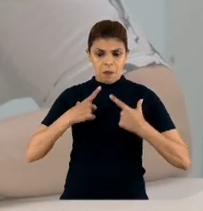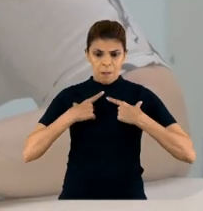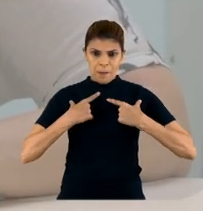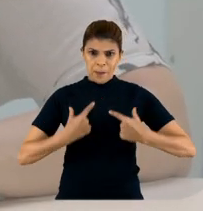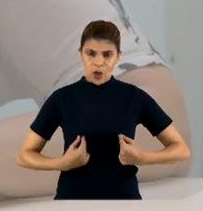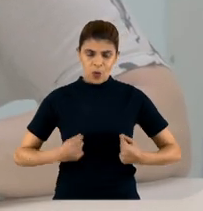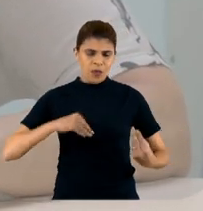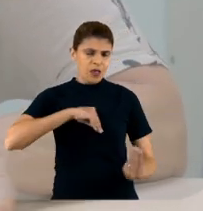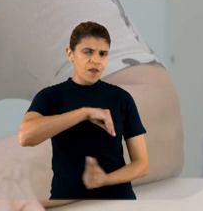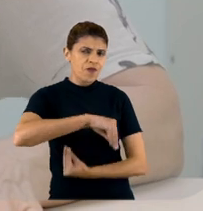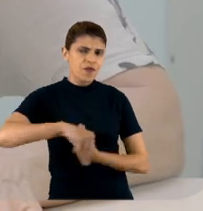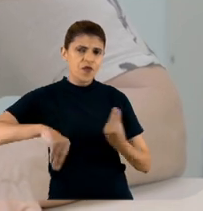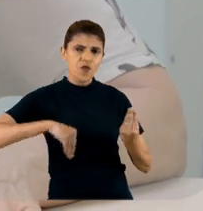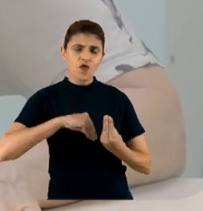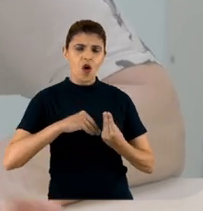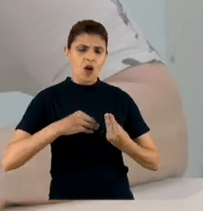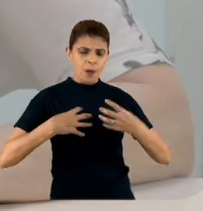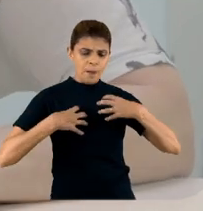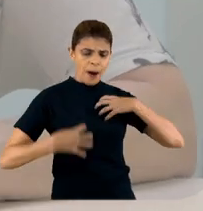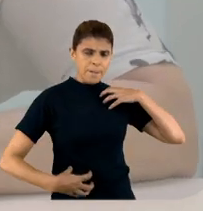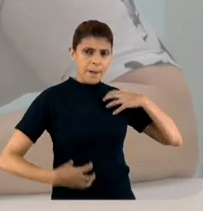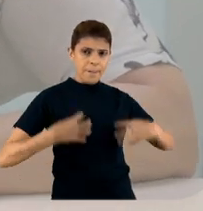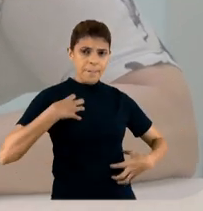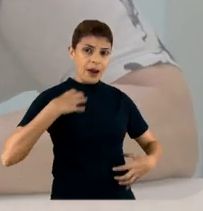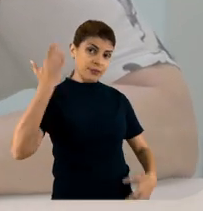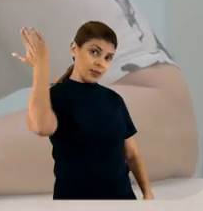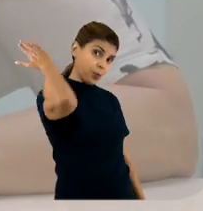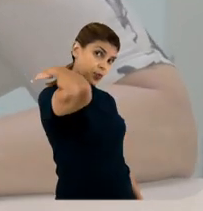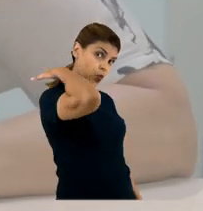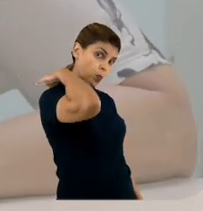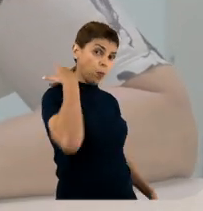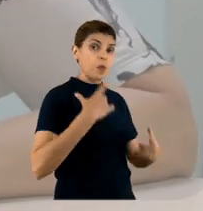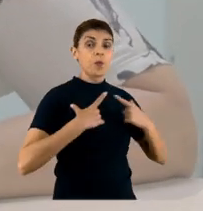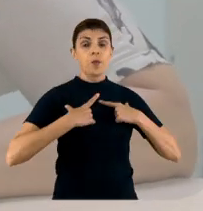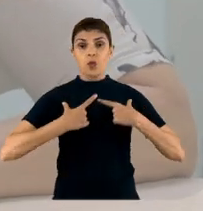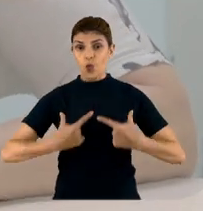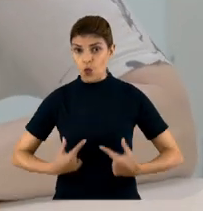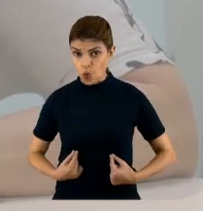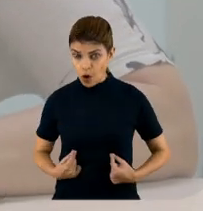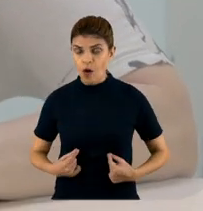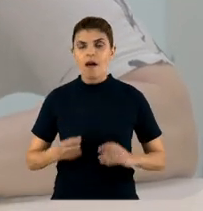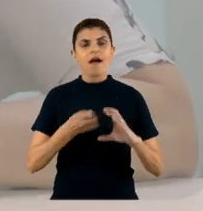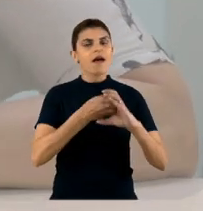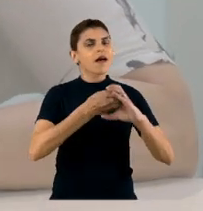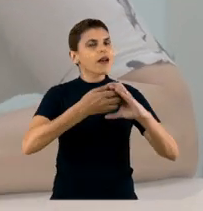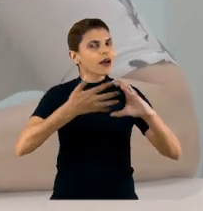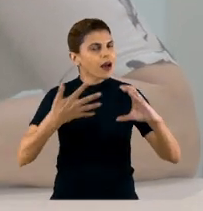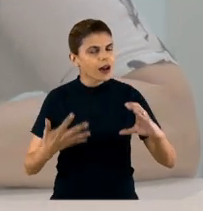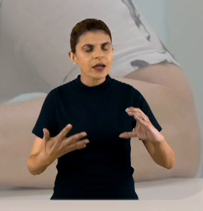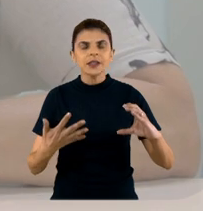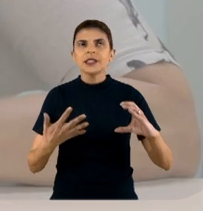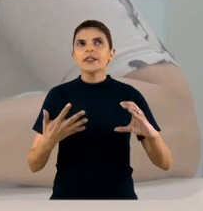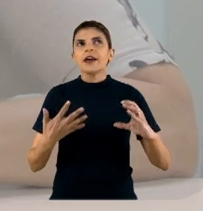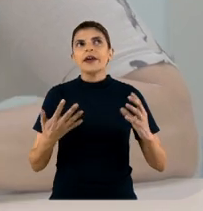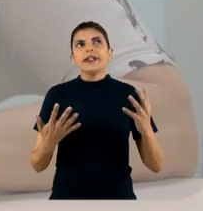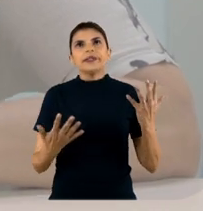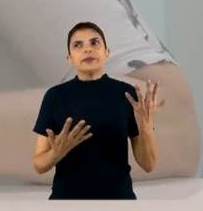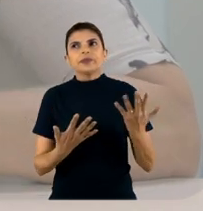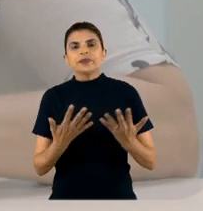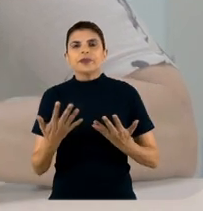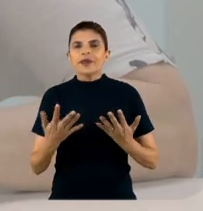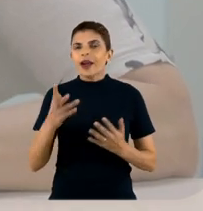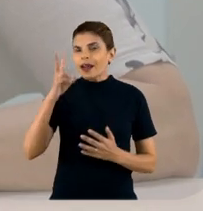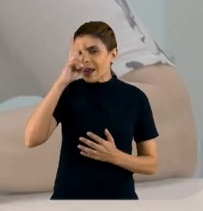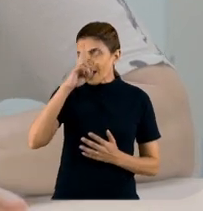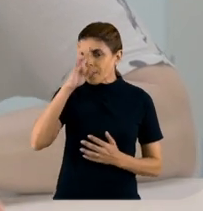pneumonia que envolve várias regiões do pulmão é muito na periferia do pulmão com uma característica eh